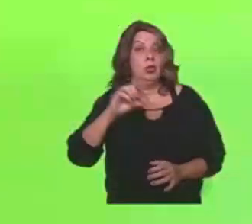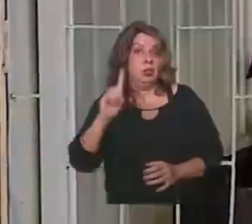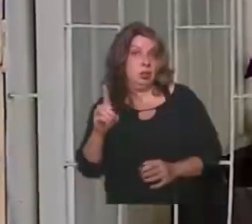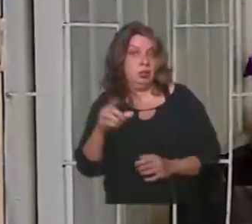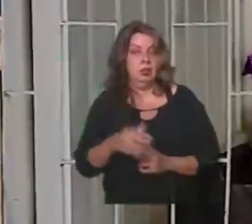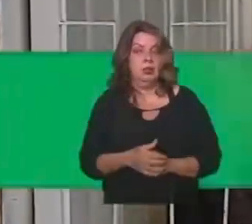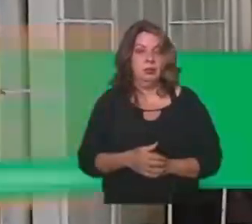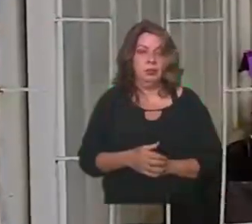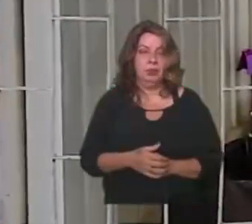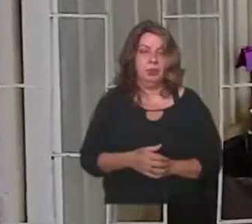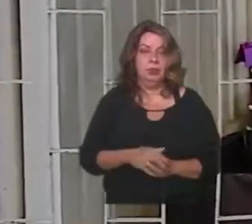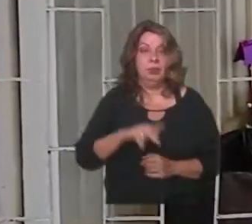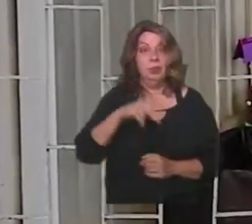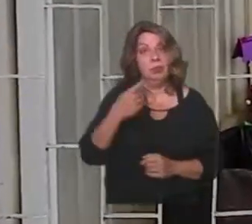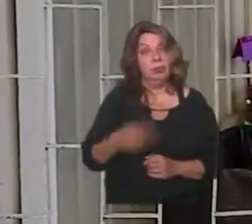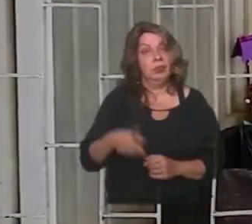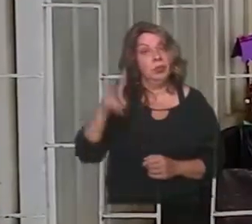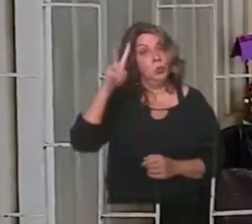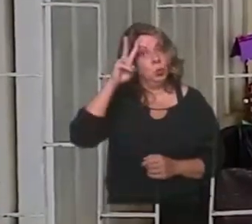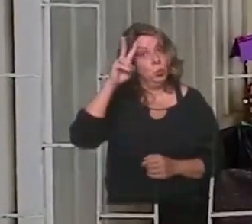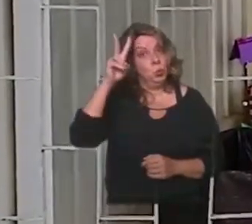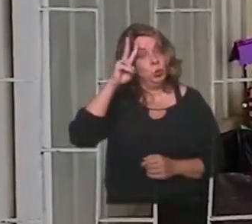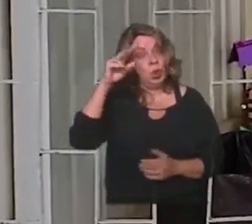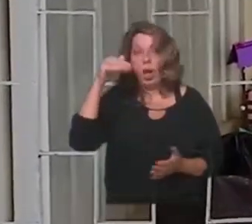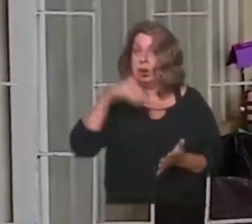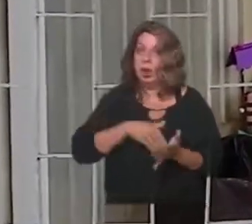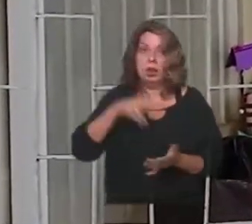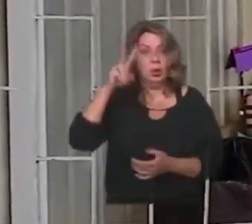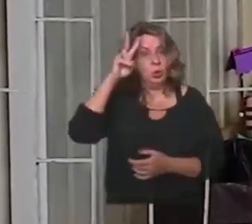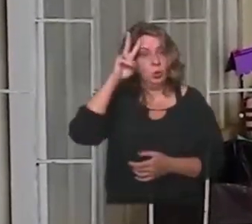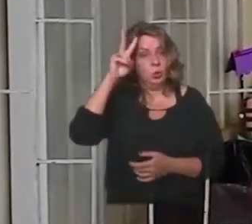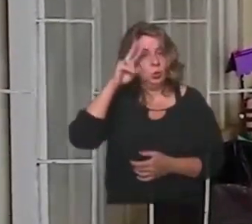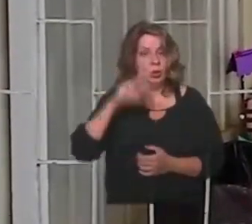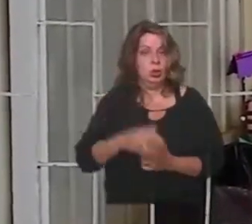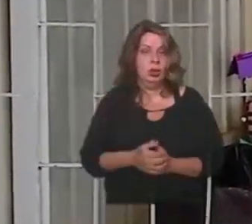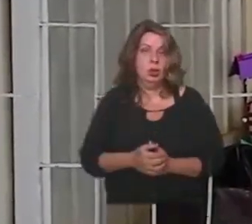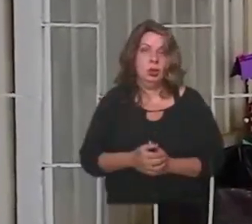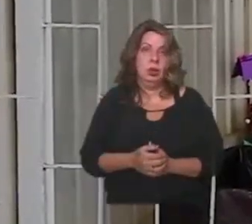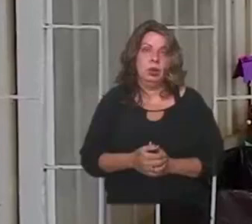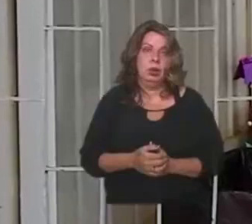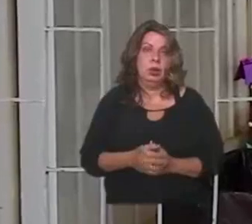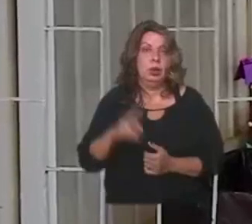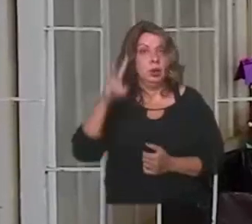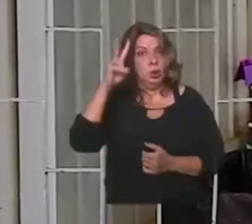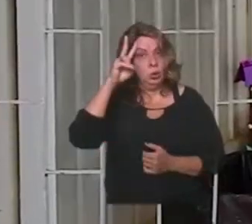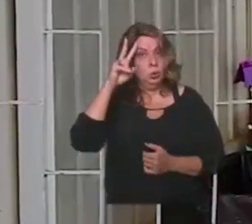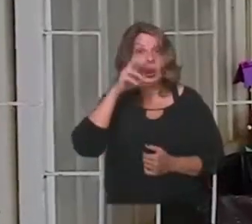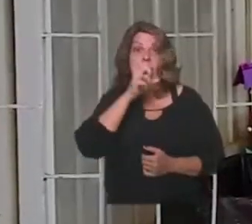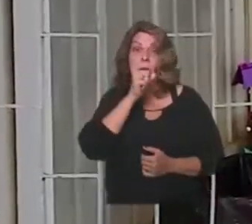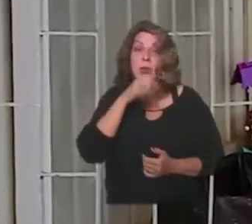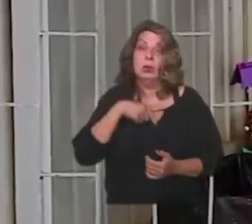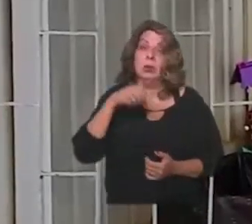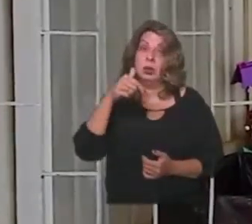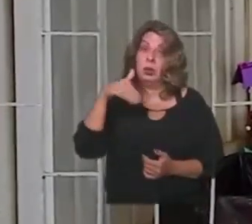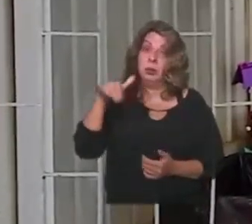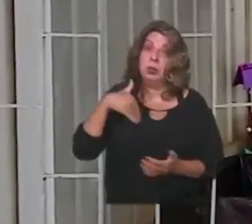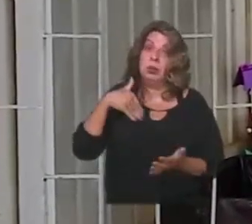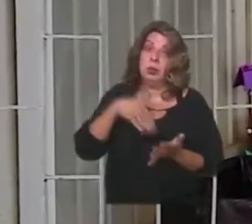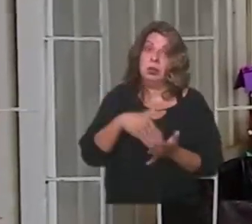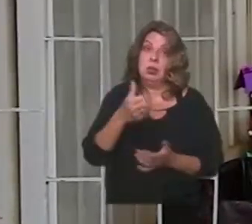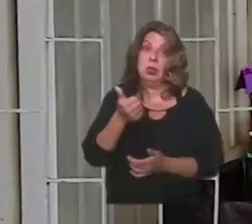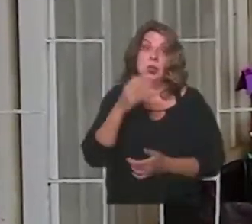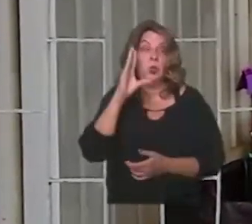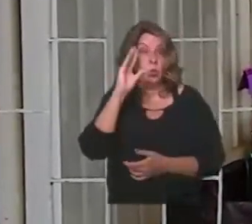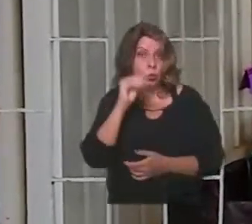Dantas. Estou aqui de segunda a segunda, sendo que de segunda a sábado, das 7:30 da manhã até as